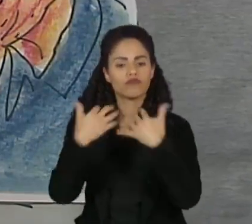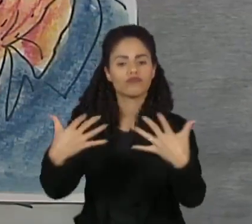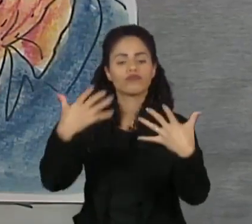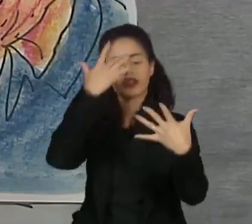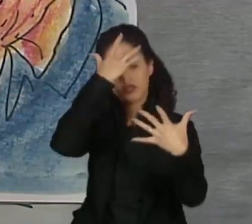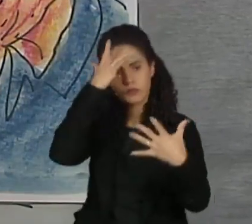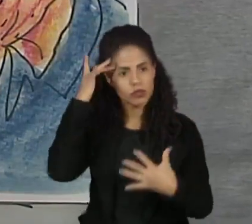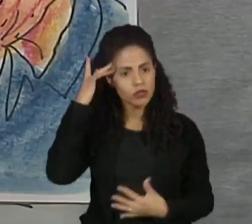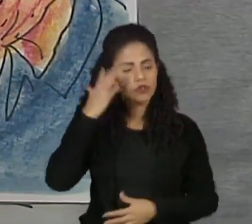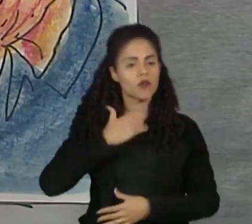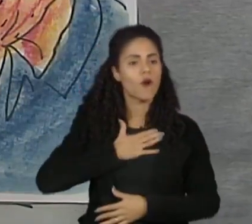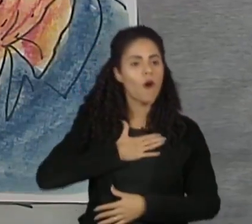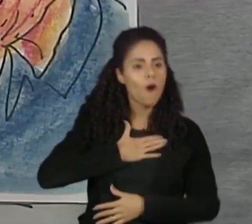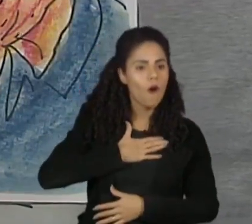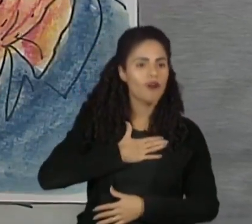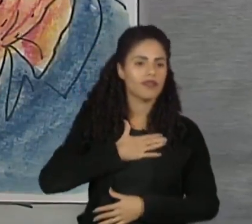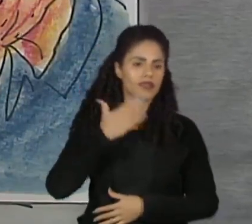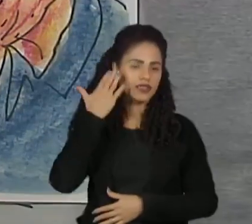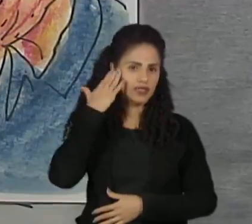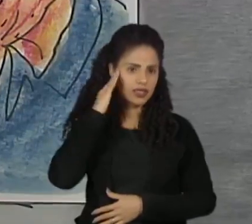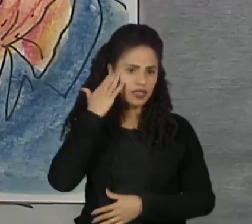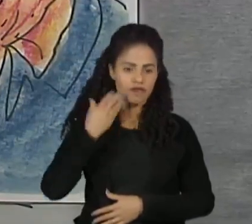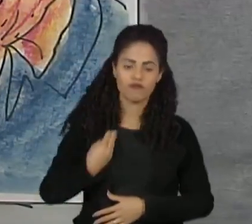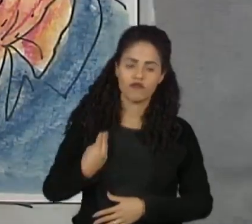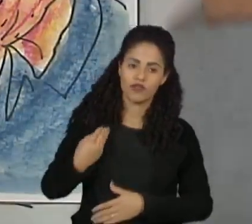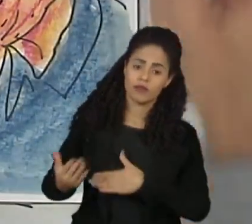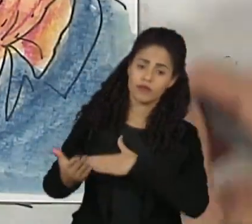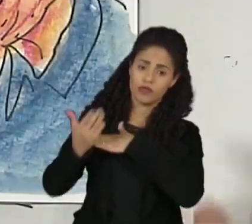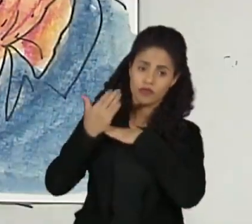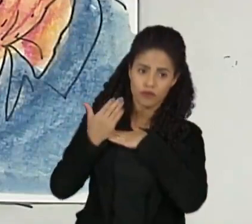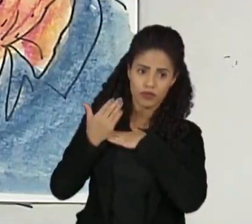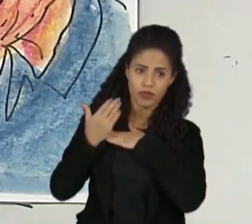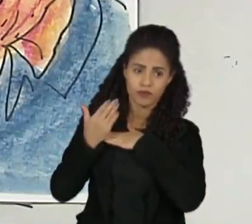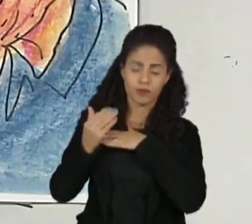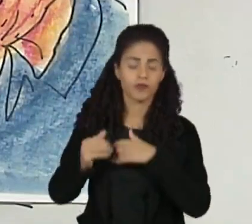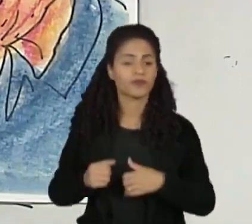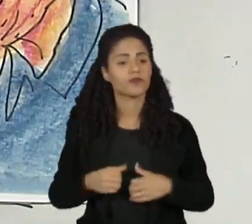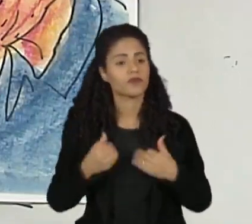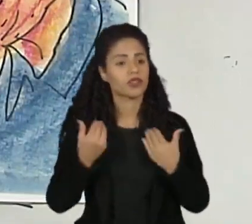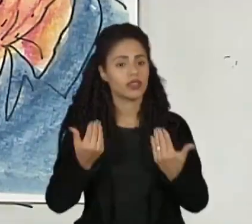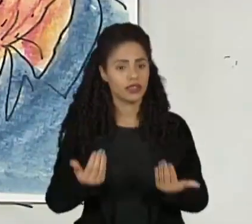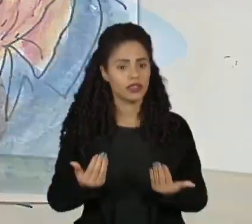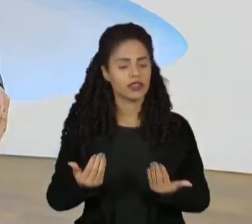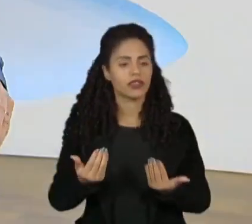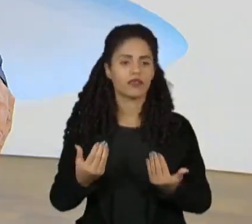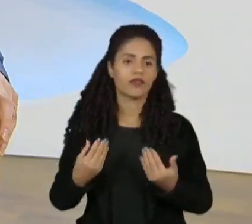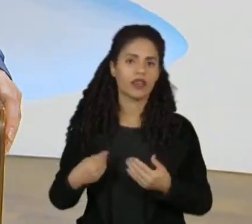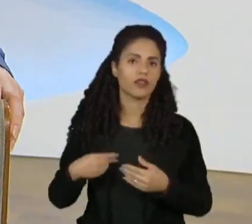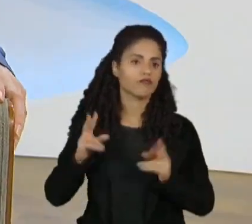É isso aí é o meu combustível uhum de vida também né então eu Não vivo sem isso